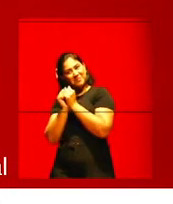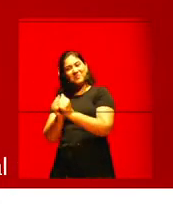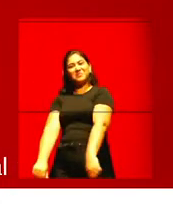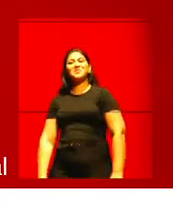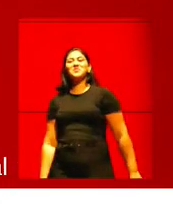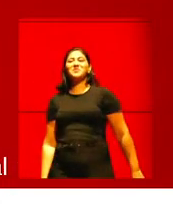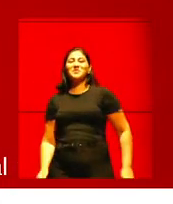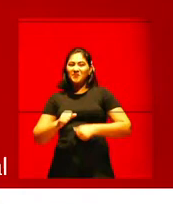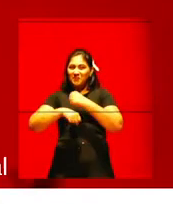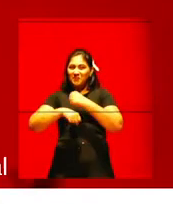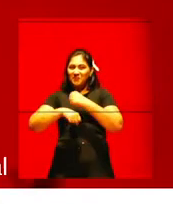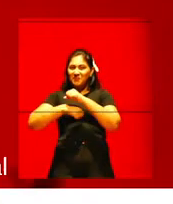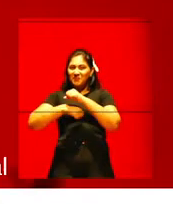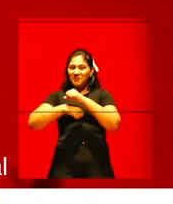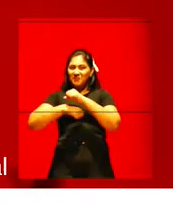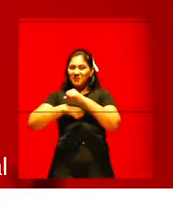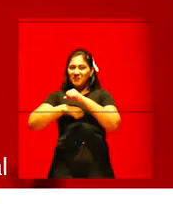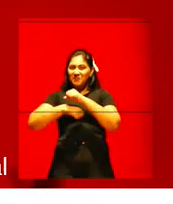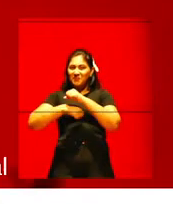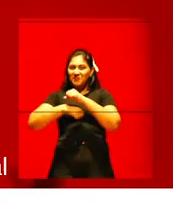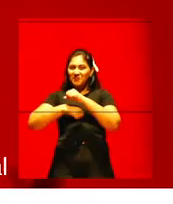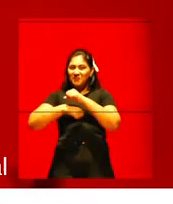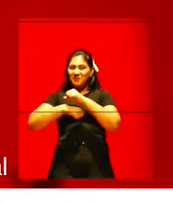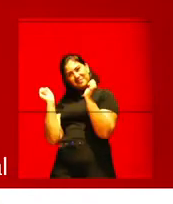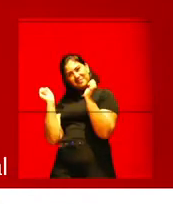comigo. Desenrola.